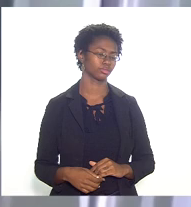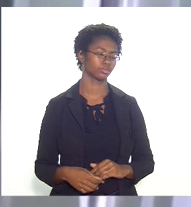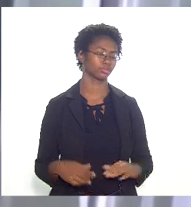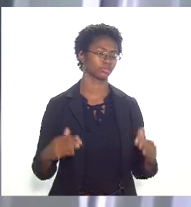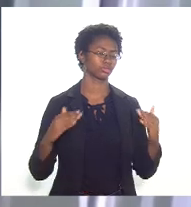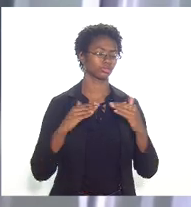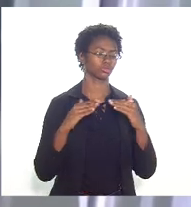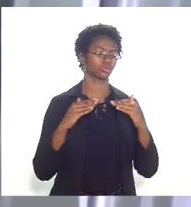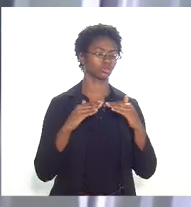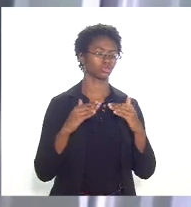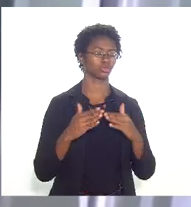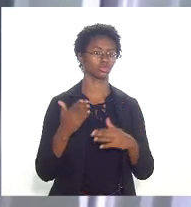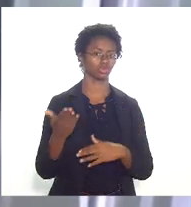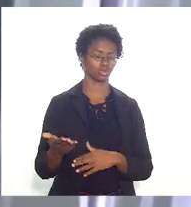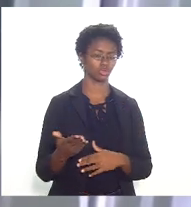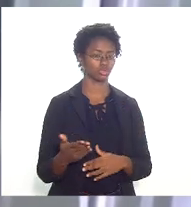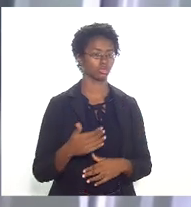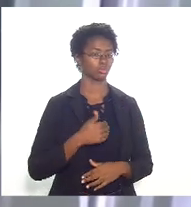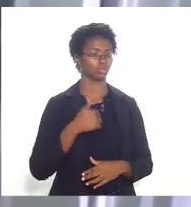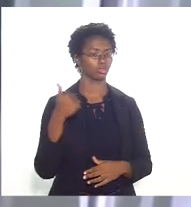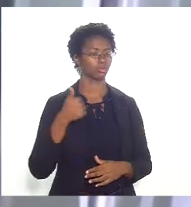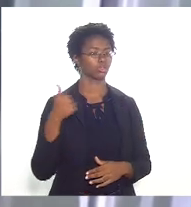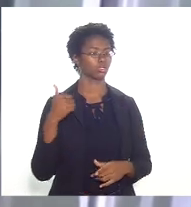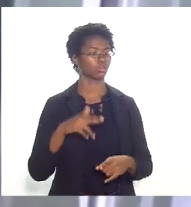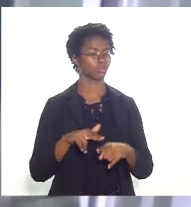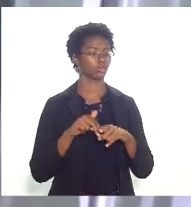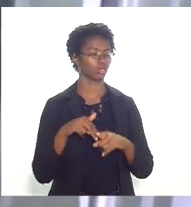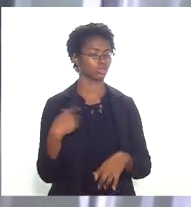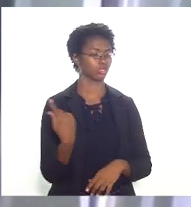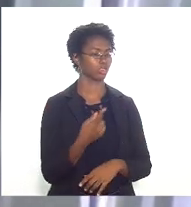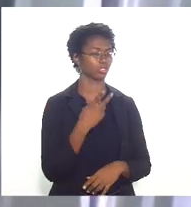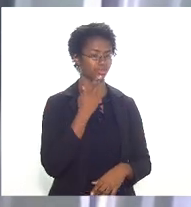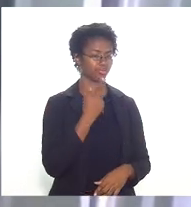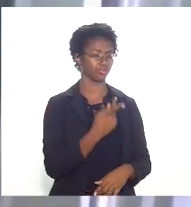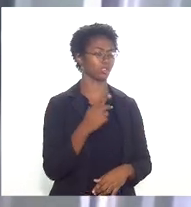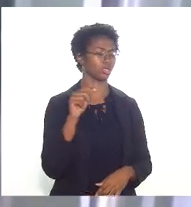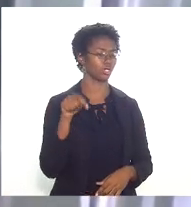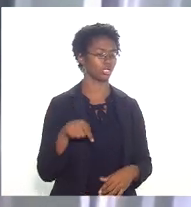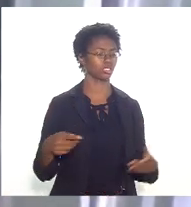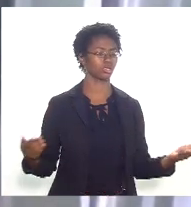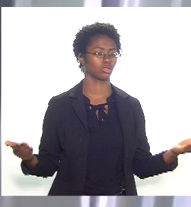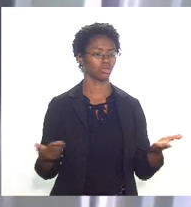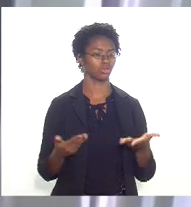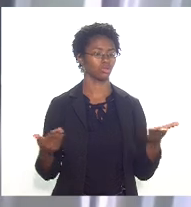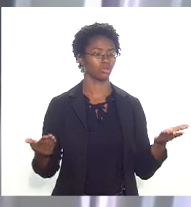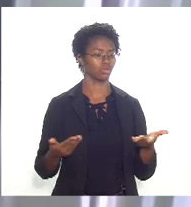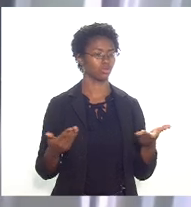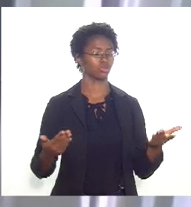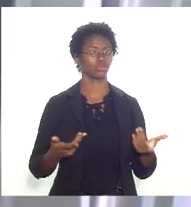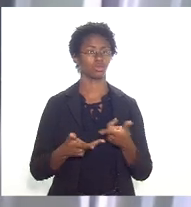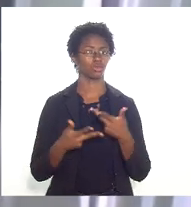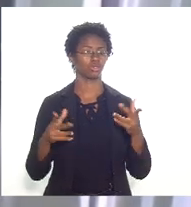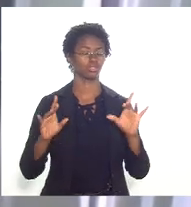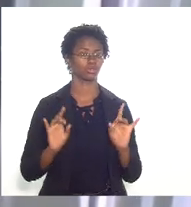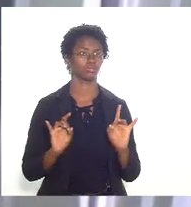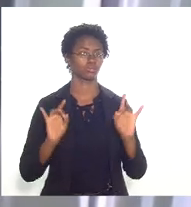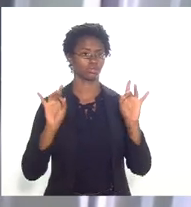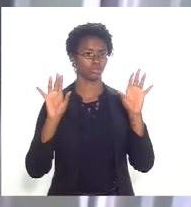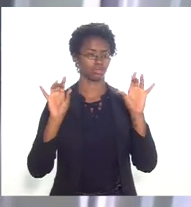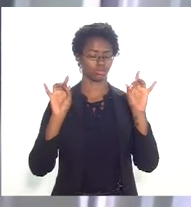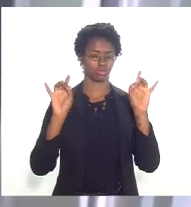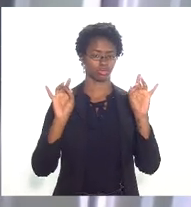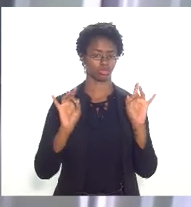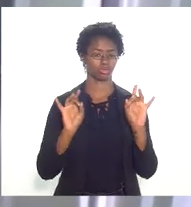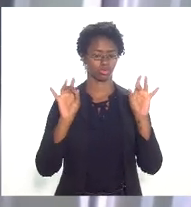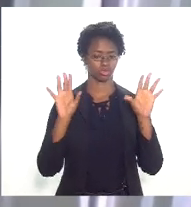vossa excelência em primeiro lugar nós estamos tratando aqui é de uma joia da coroa né Aliás a